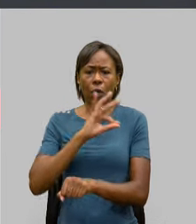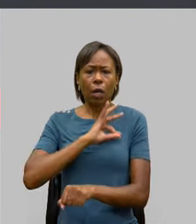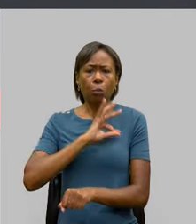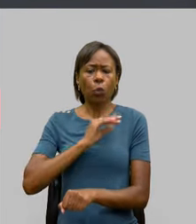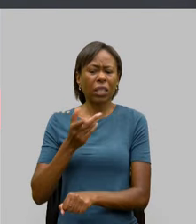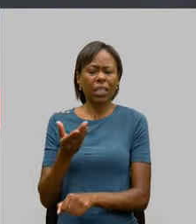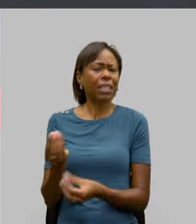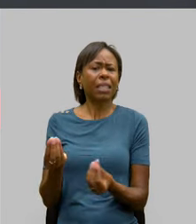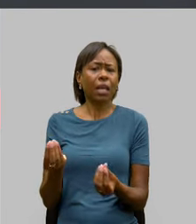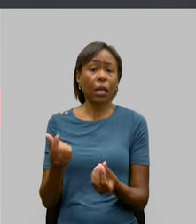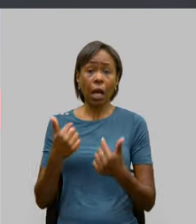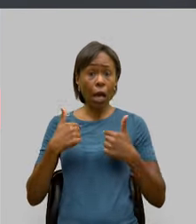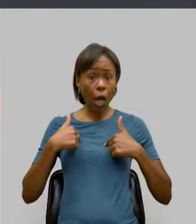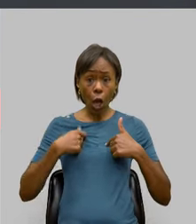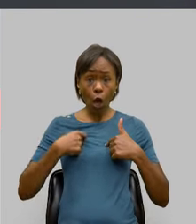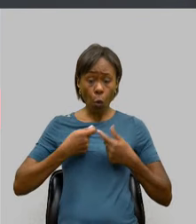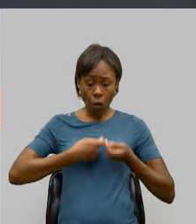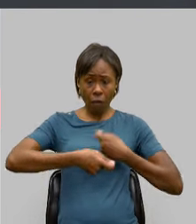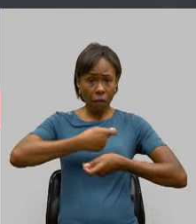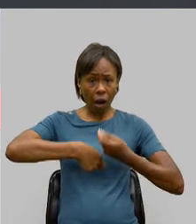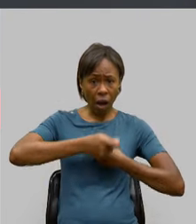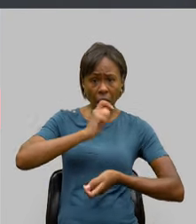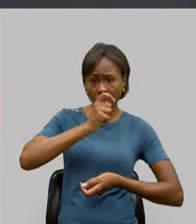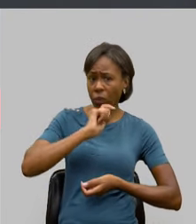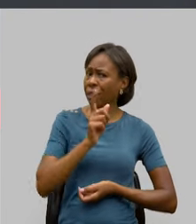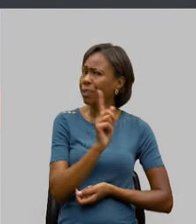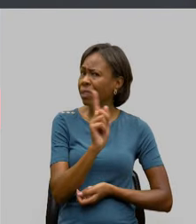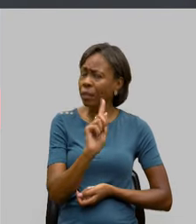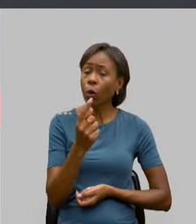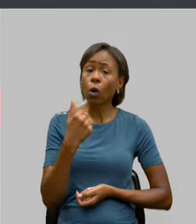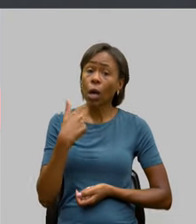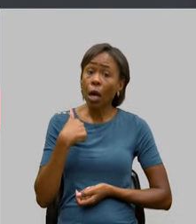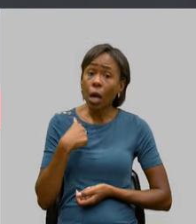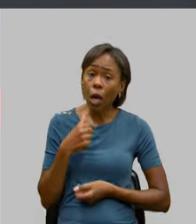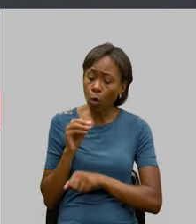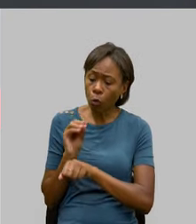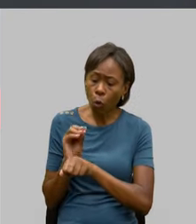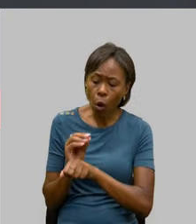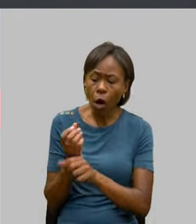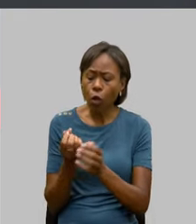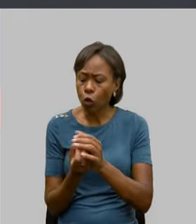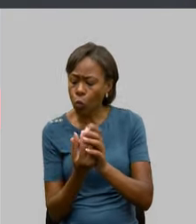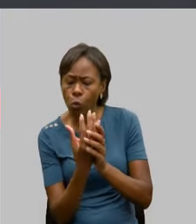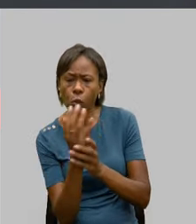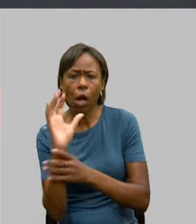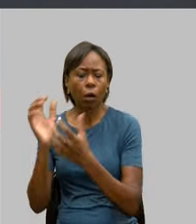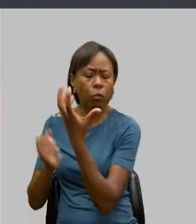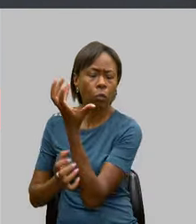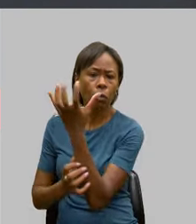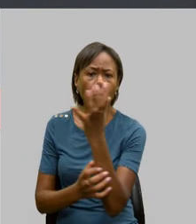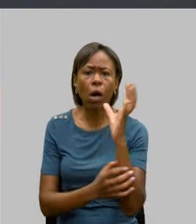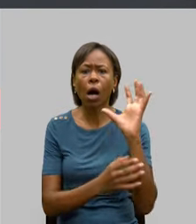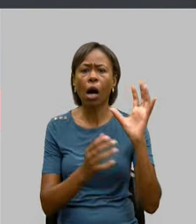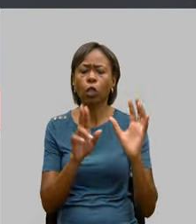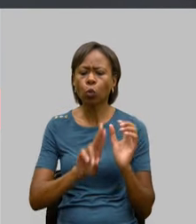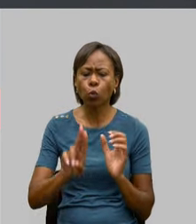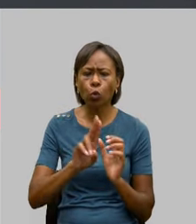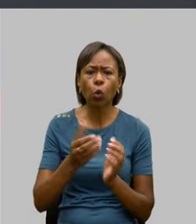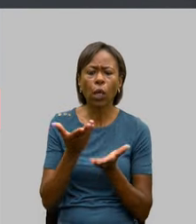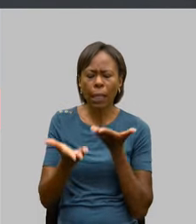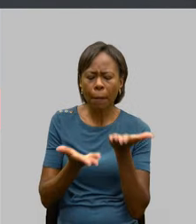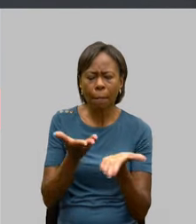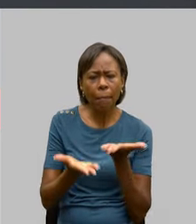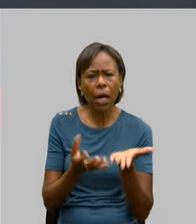eu não sou traficante Eu sou uma mulher jardineira e eu estudei para isso eu aprendi o uso terapêutico da